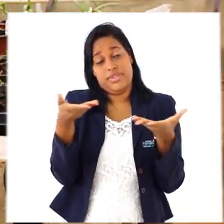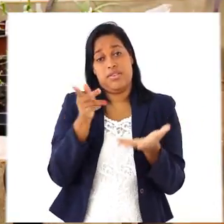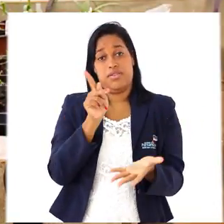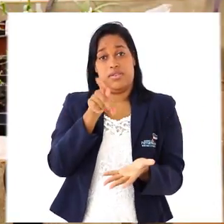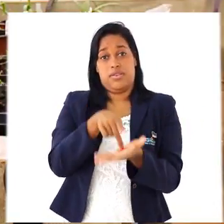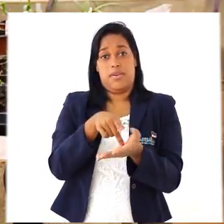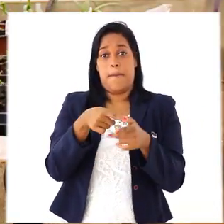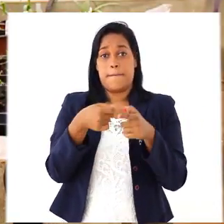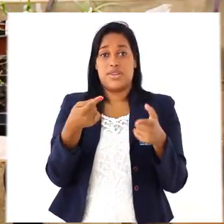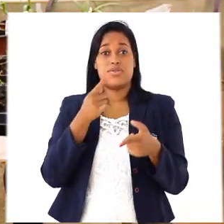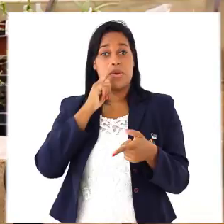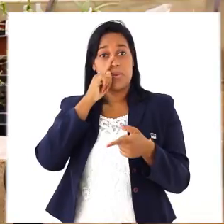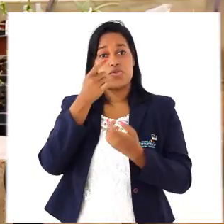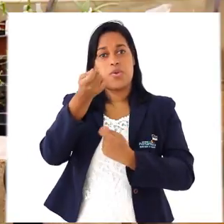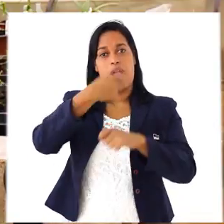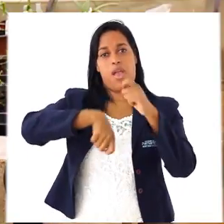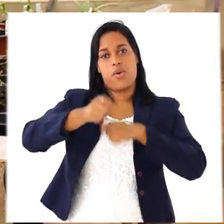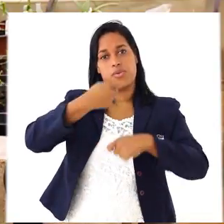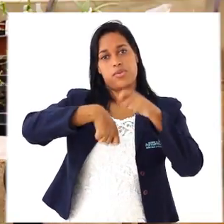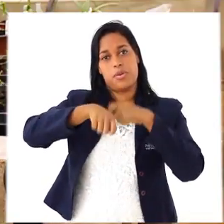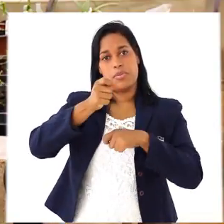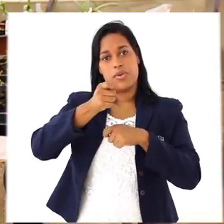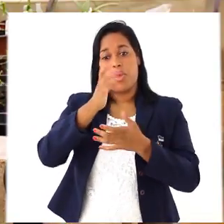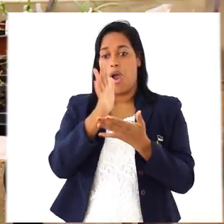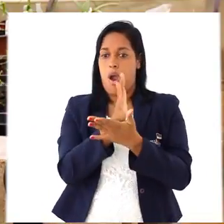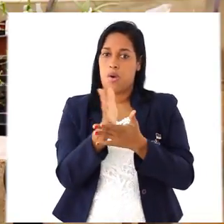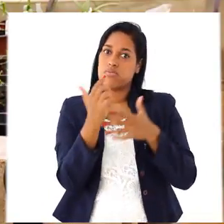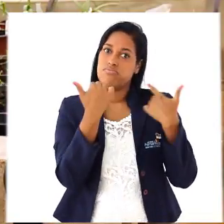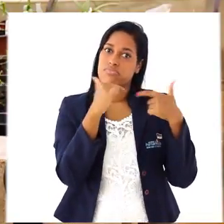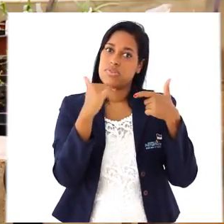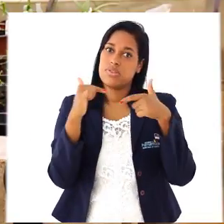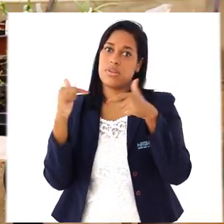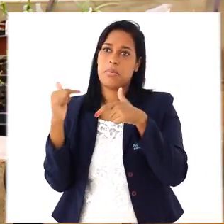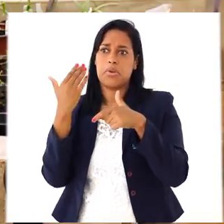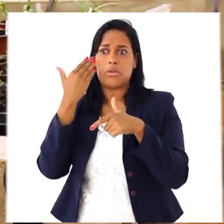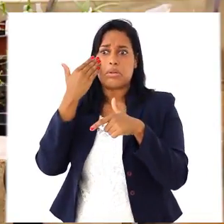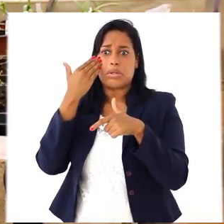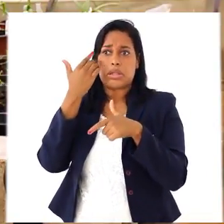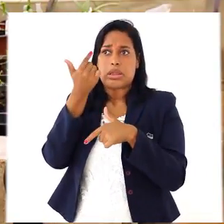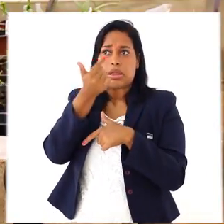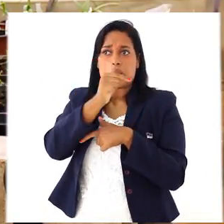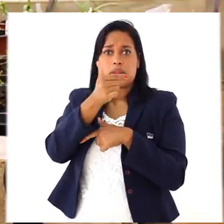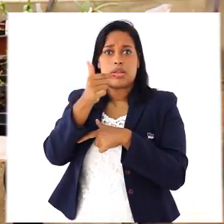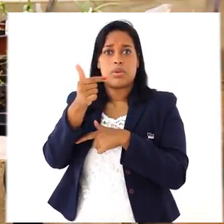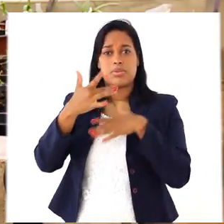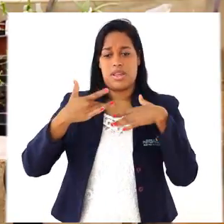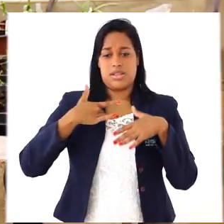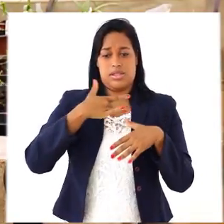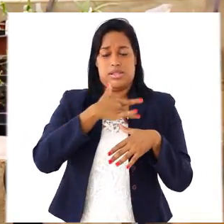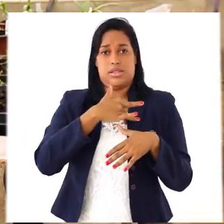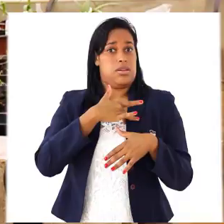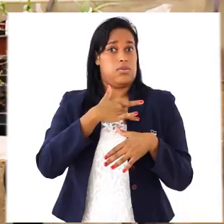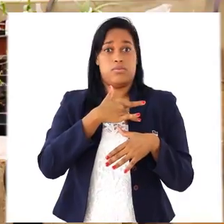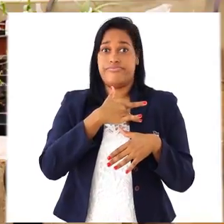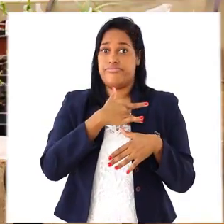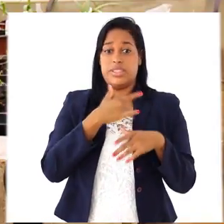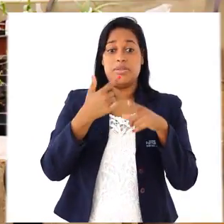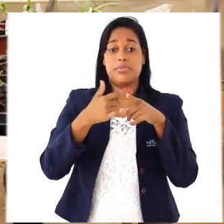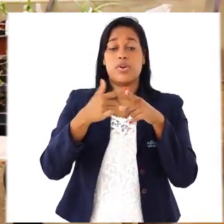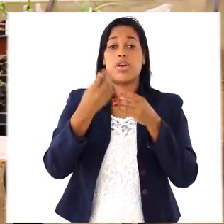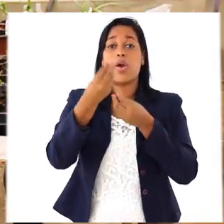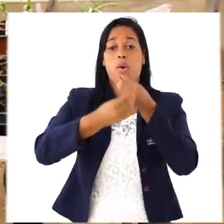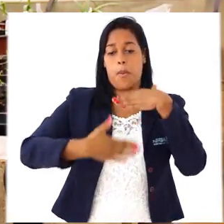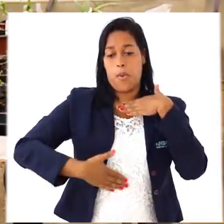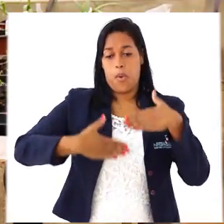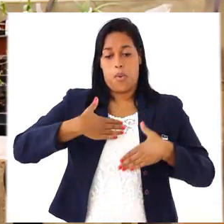exemplo, o risco ergonômico. Você tem trabalhadores que não têm o mínimo de ergonomia possível. Você vê, a ergonomia seria a adaptação do meio ao corpo